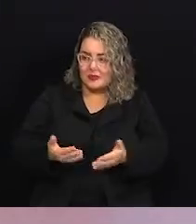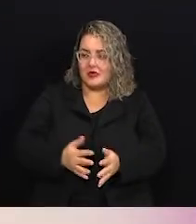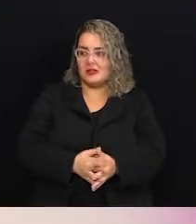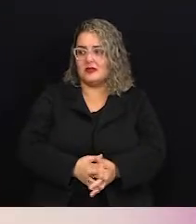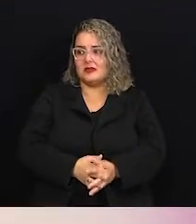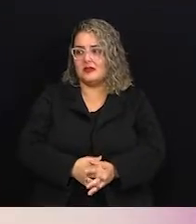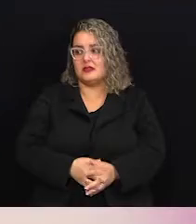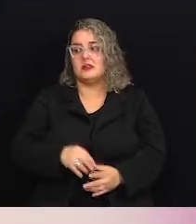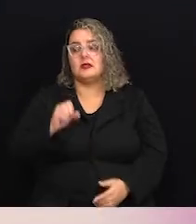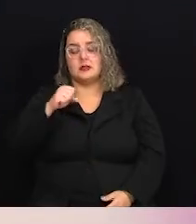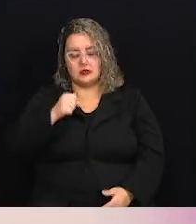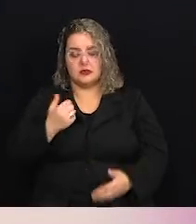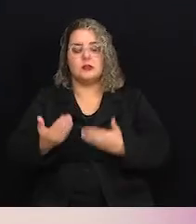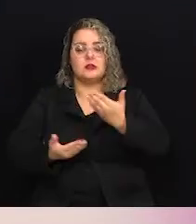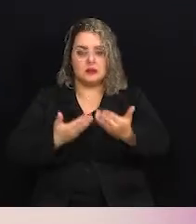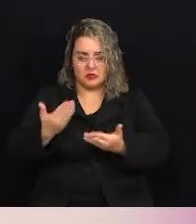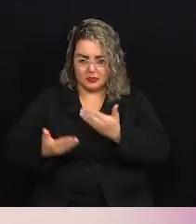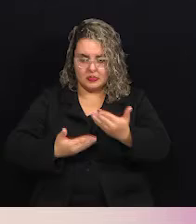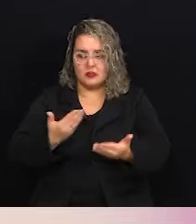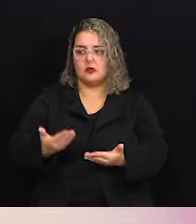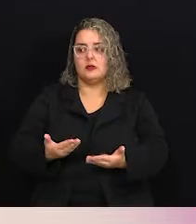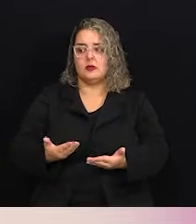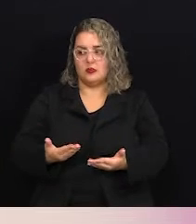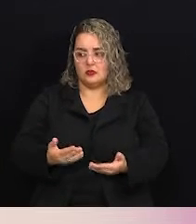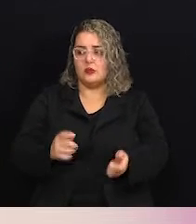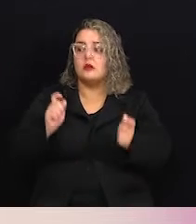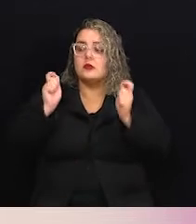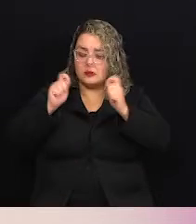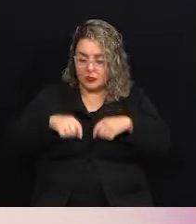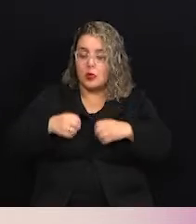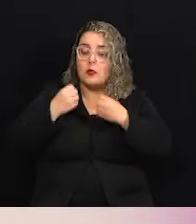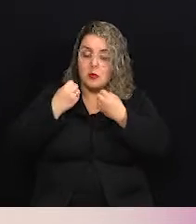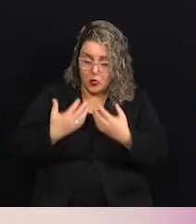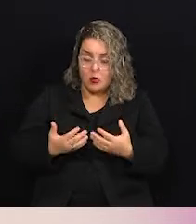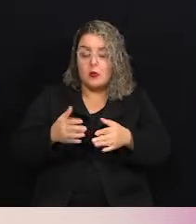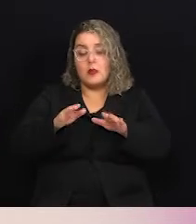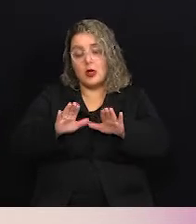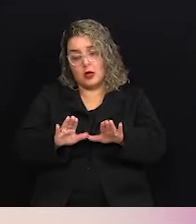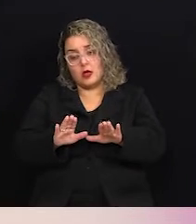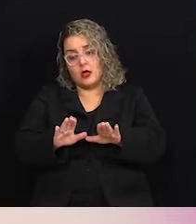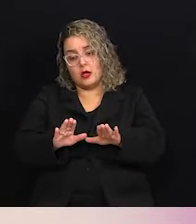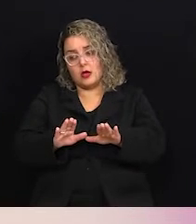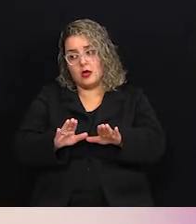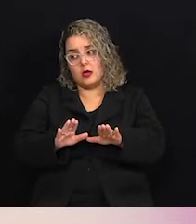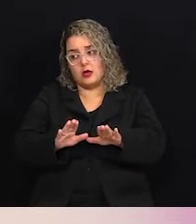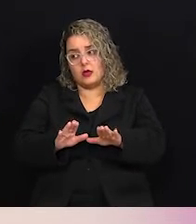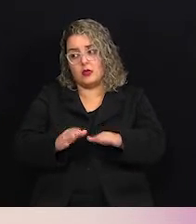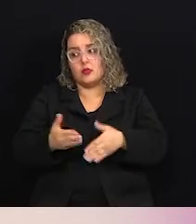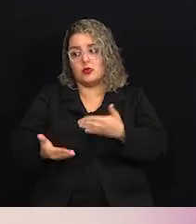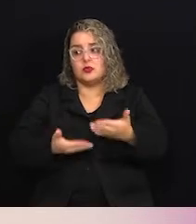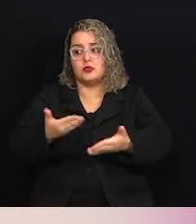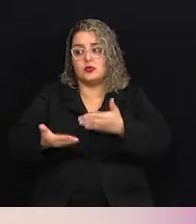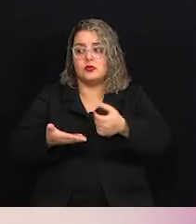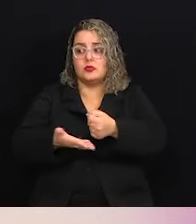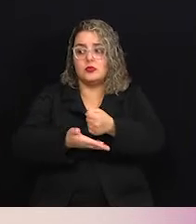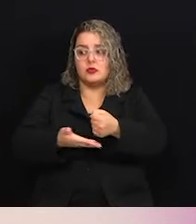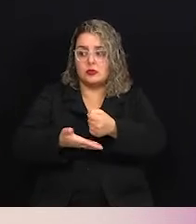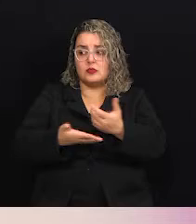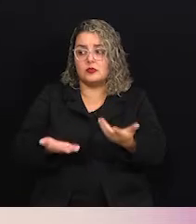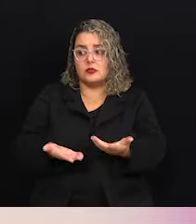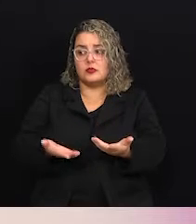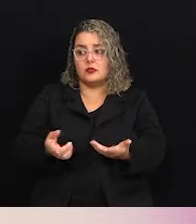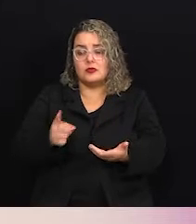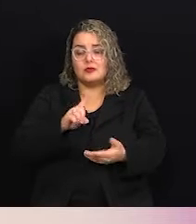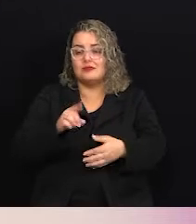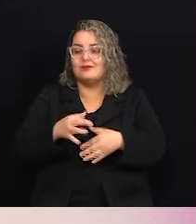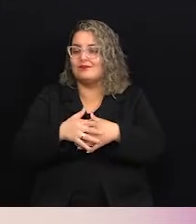tratamento? Sim, tem tratamento, os tratamentos são muito efetivos, mas os tratamentos, basicamente,